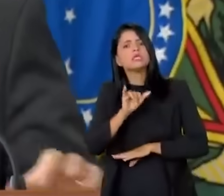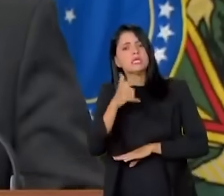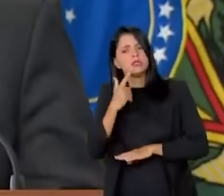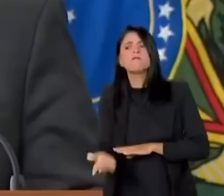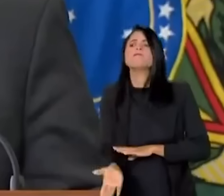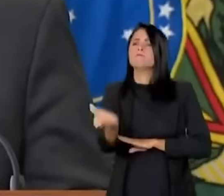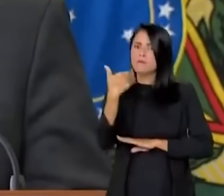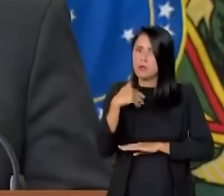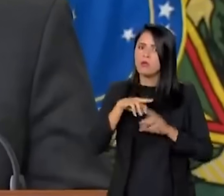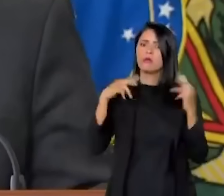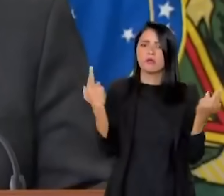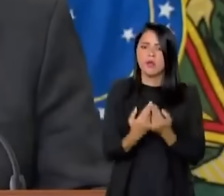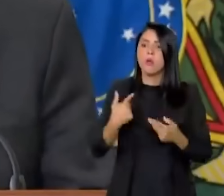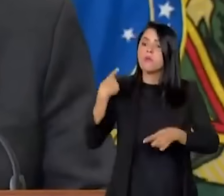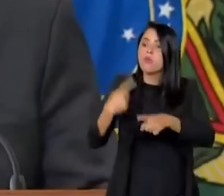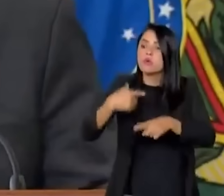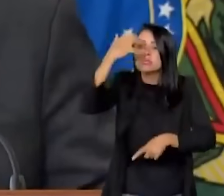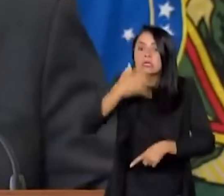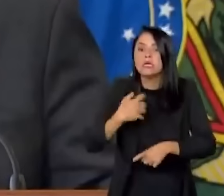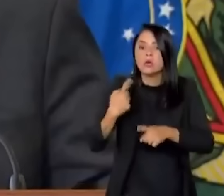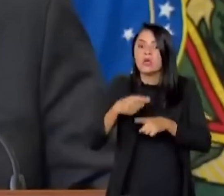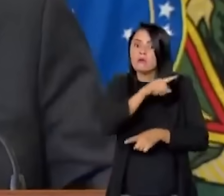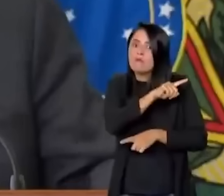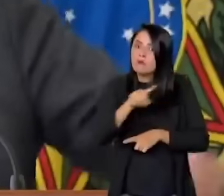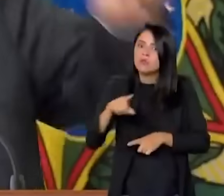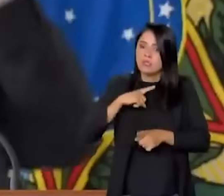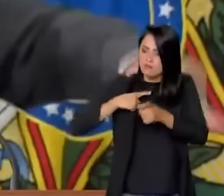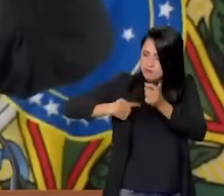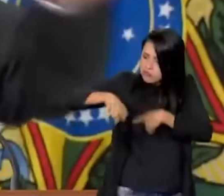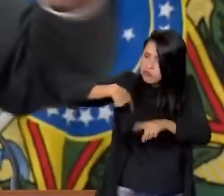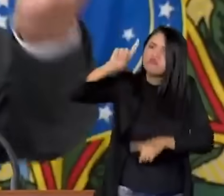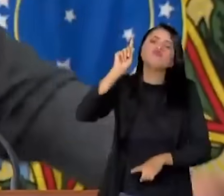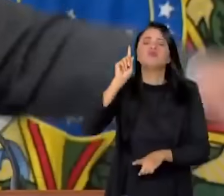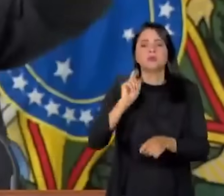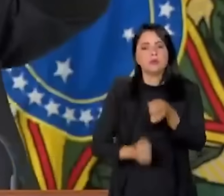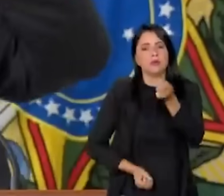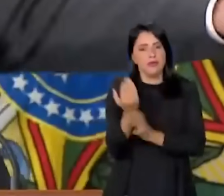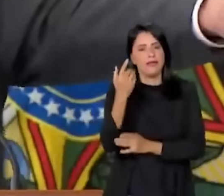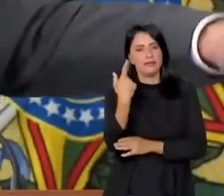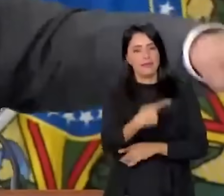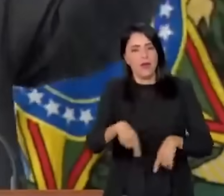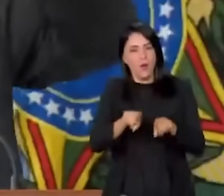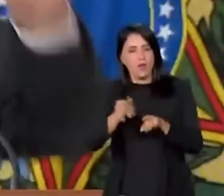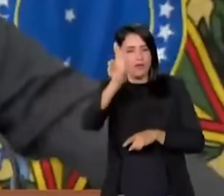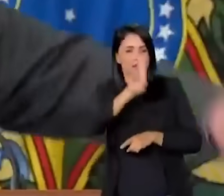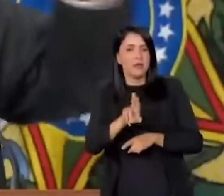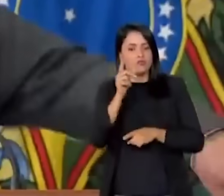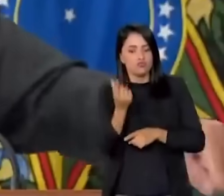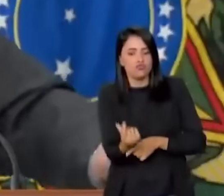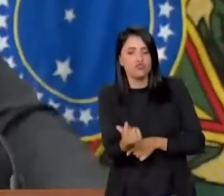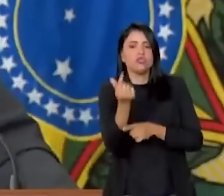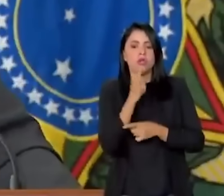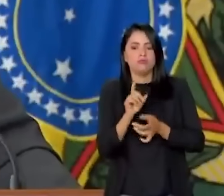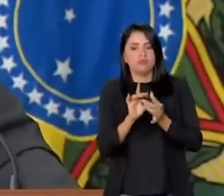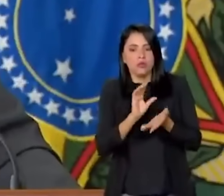quero seriedade nisso? Porque eu quero que vocês tenham sucesso na implementação e na utilização dos recursos que